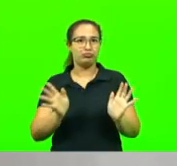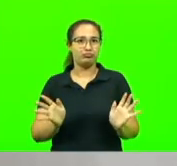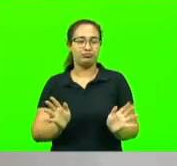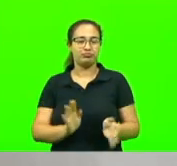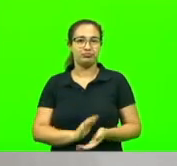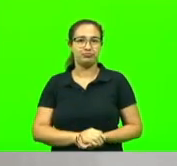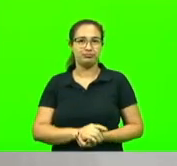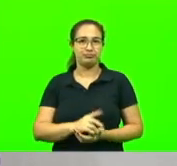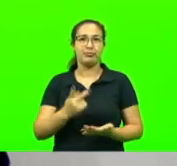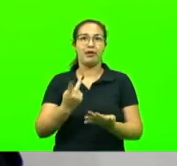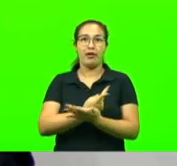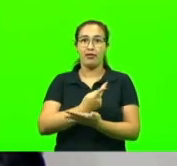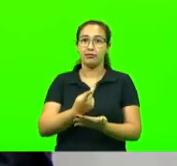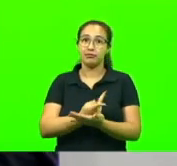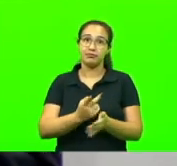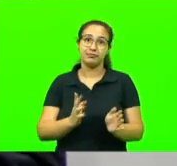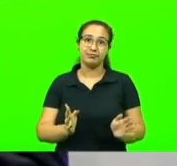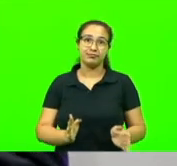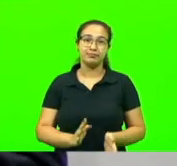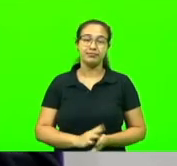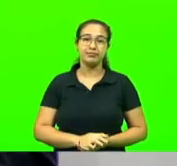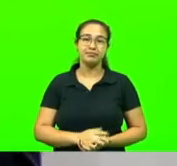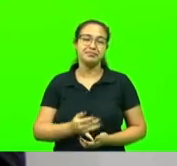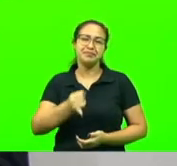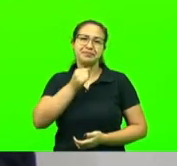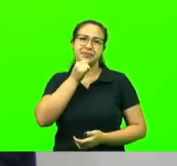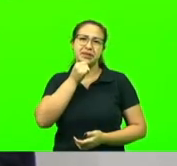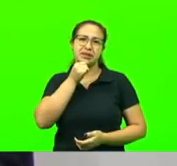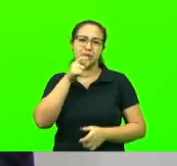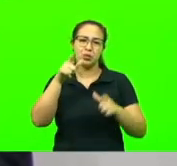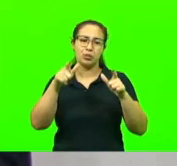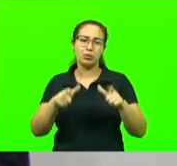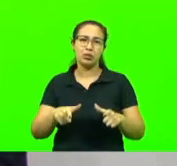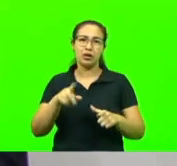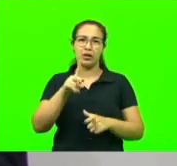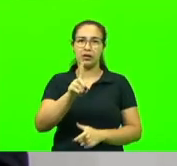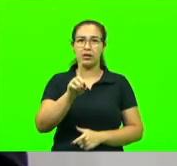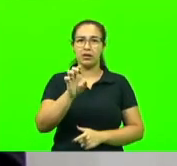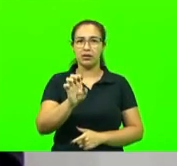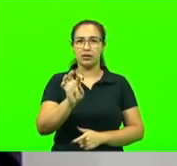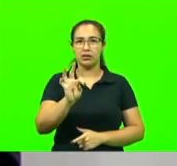Isso é um erro. Por exemplo, no Detran,